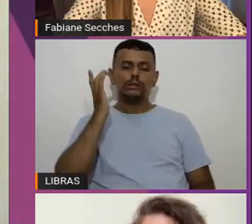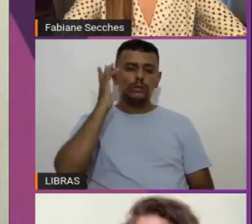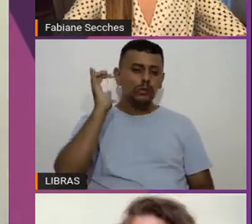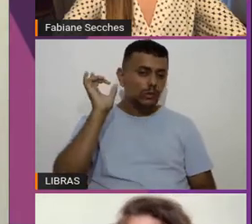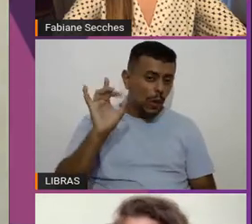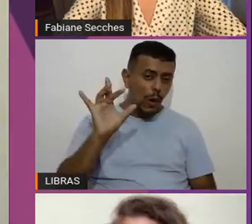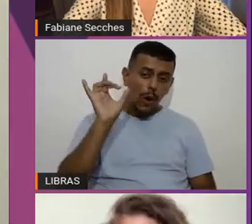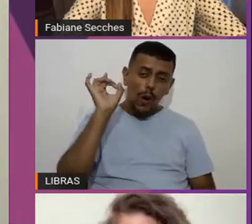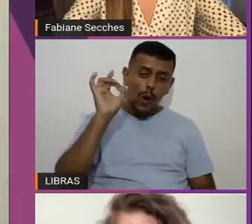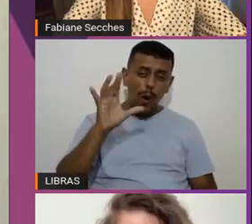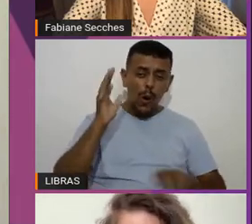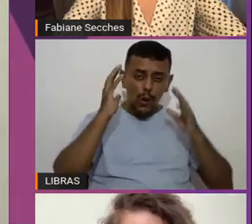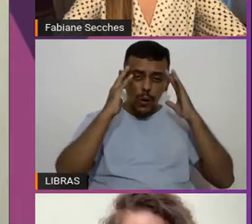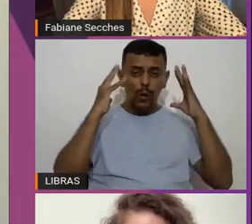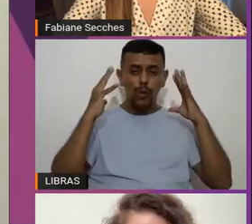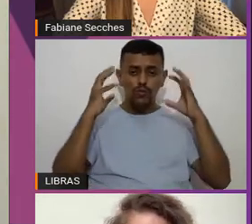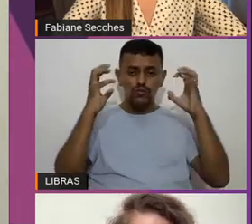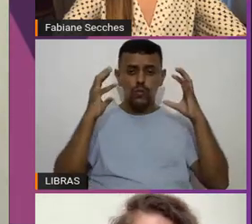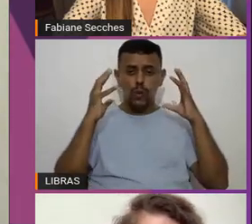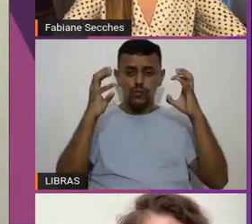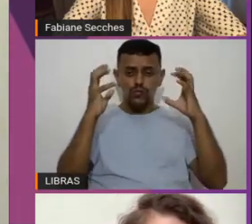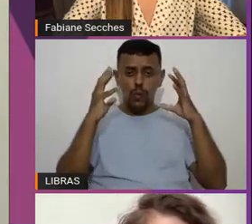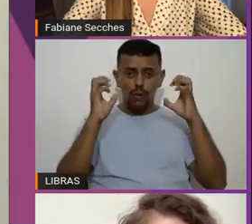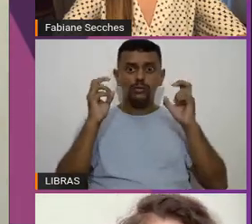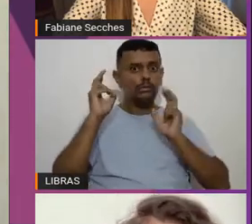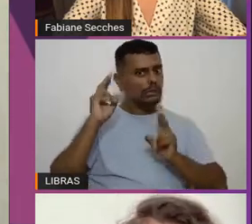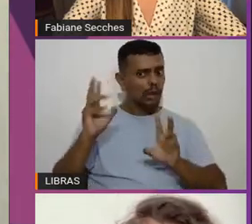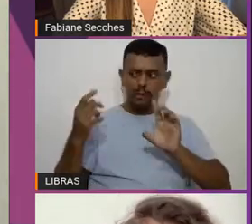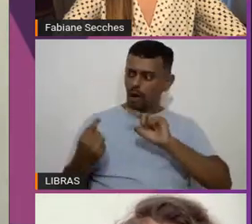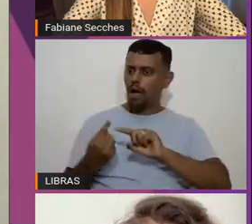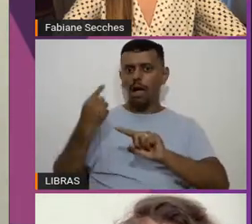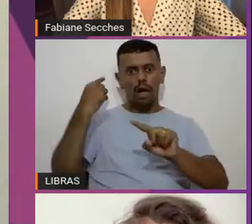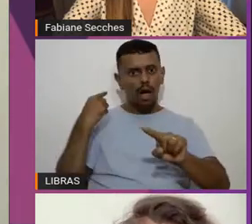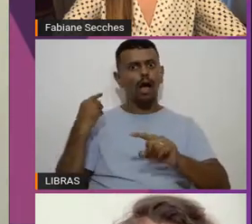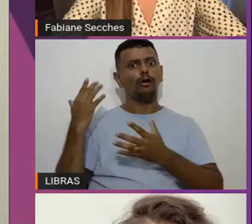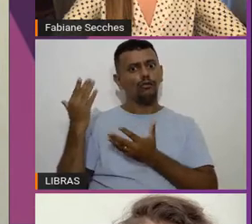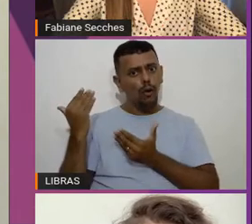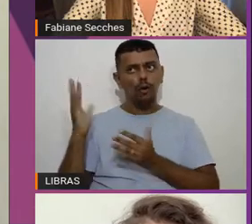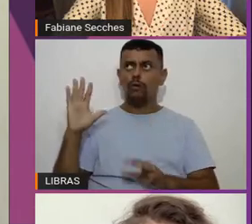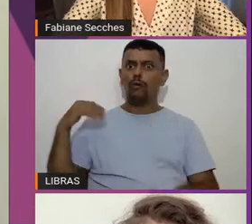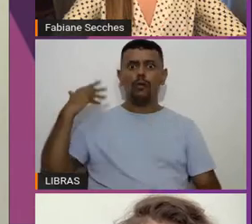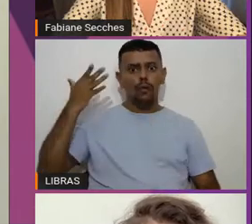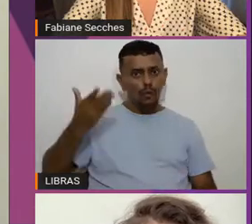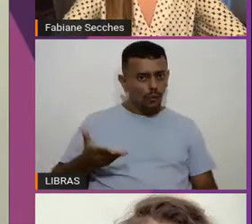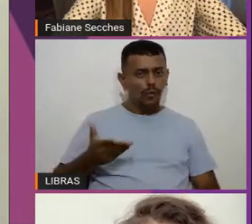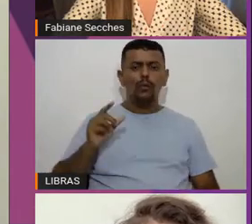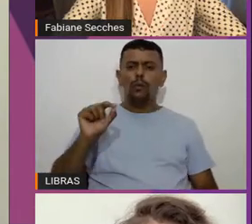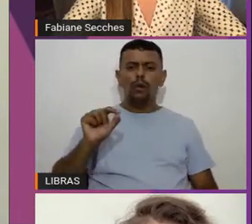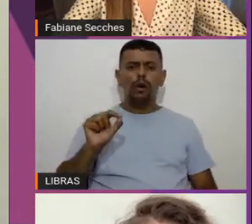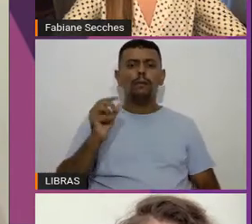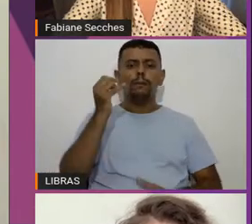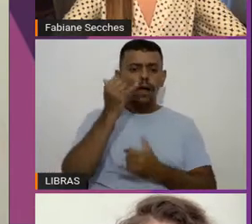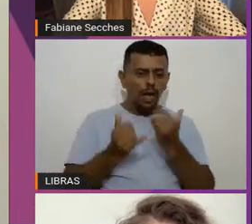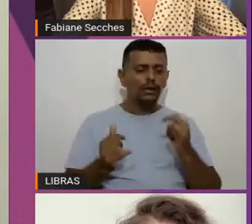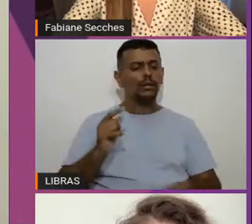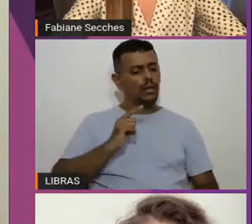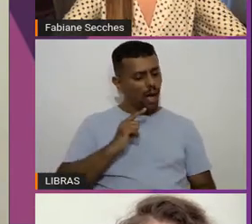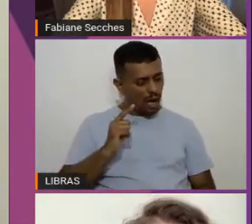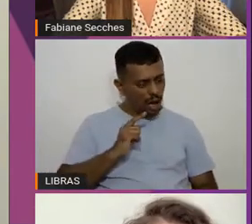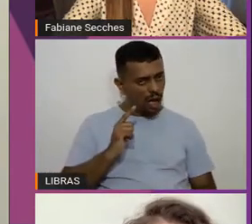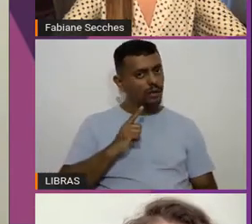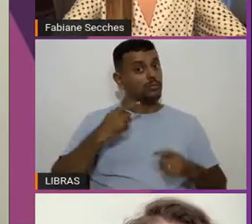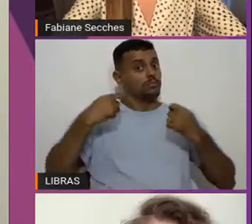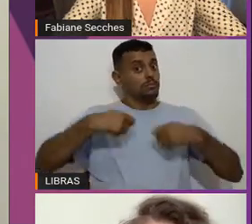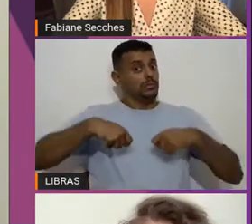enxaquecas desde a minha adolescência que tá sempre tentar dormir de ver Olha tem alguma coisa aí para você pensar tem alguma